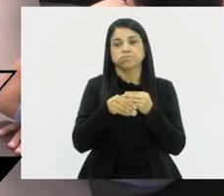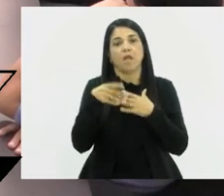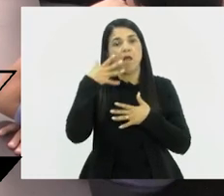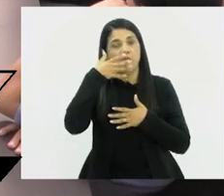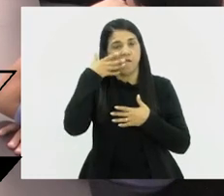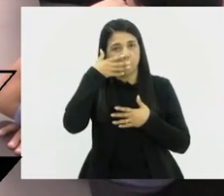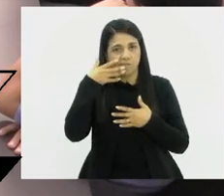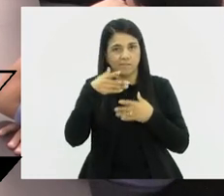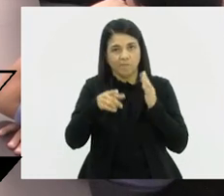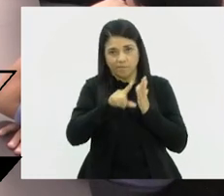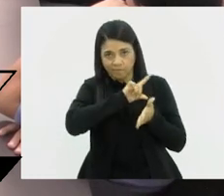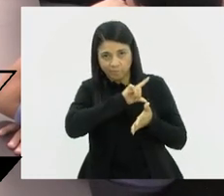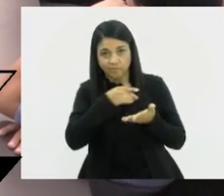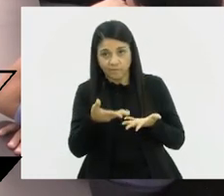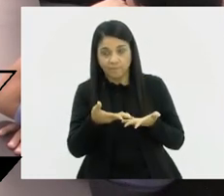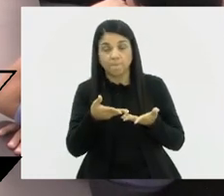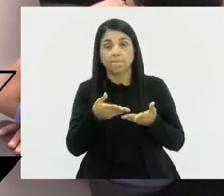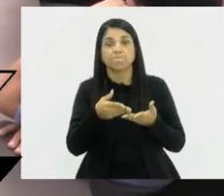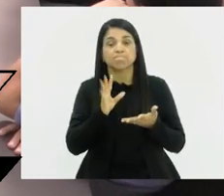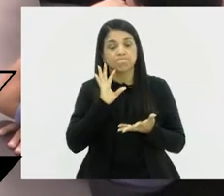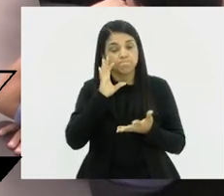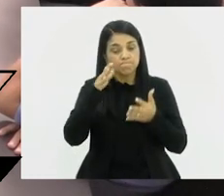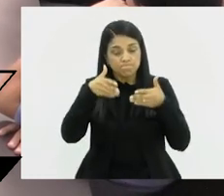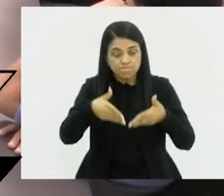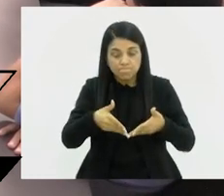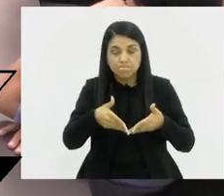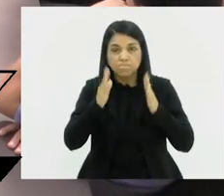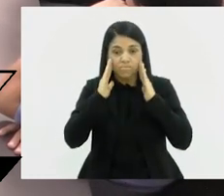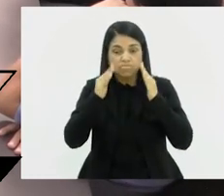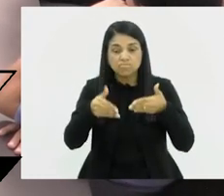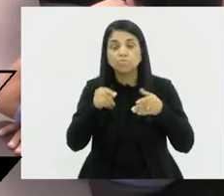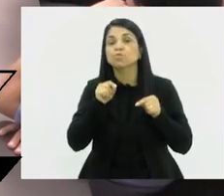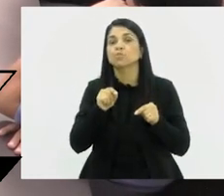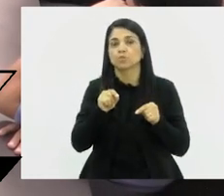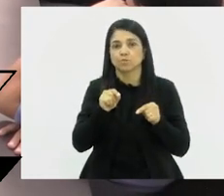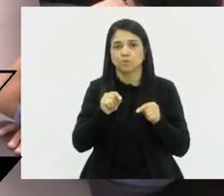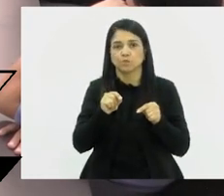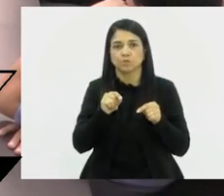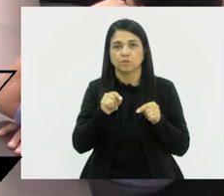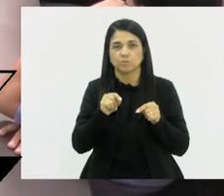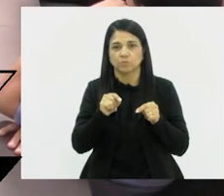aqui, de que devemos concentrar nossas forças em